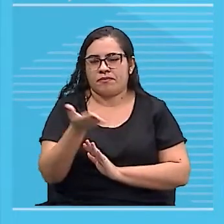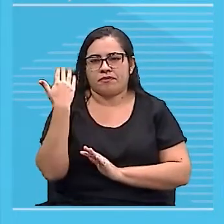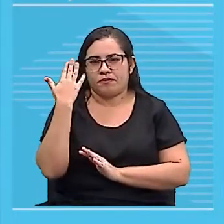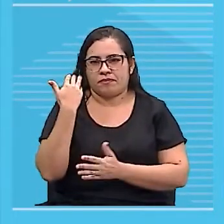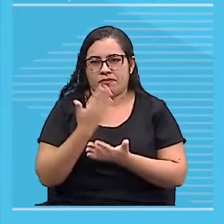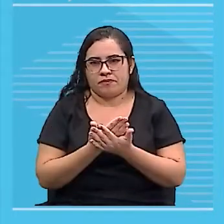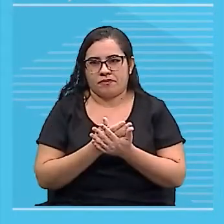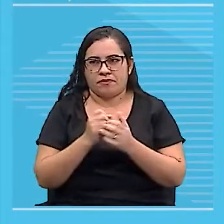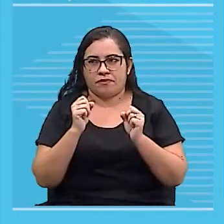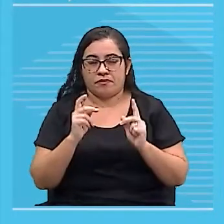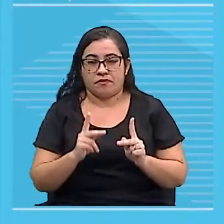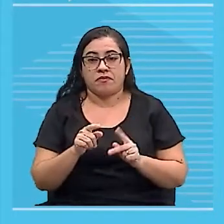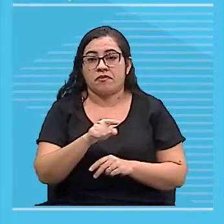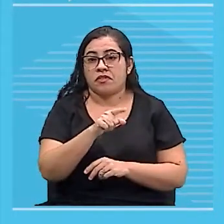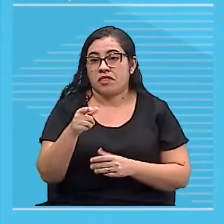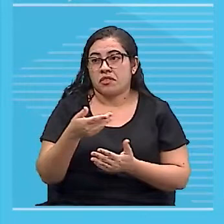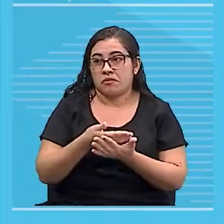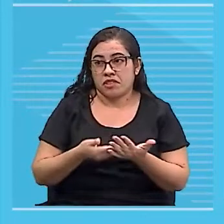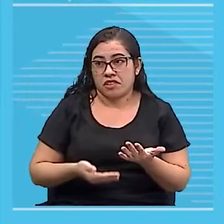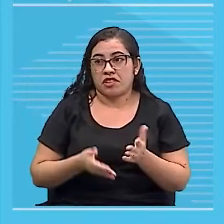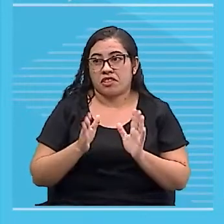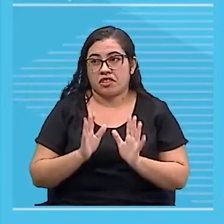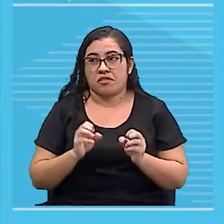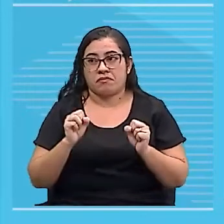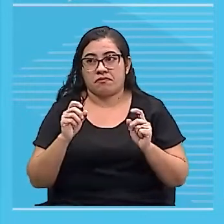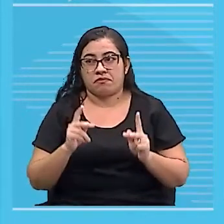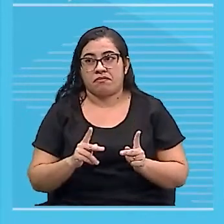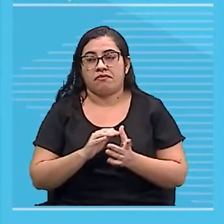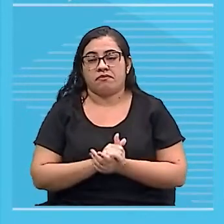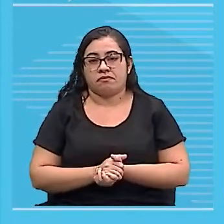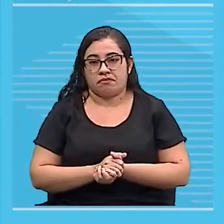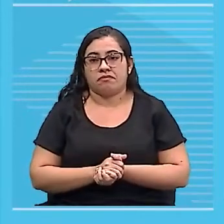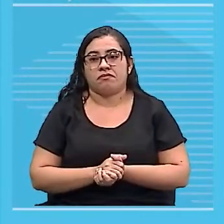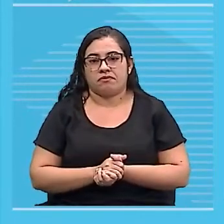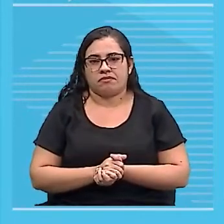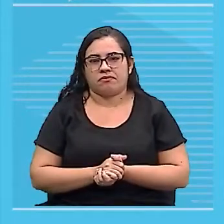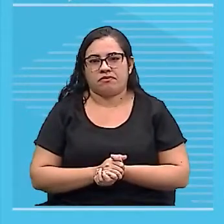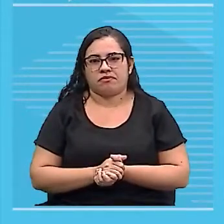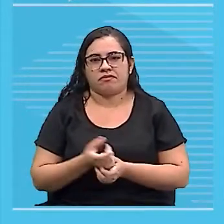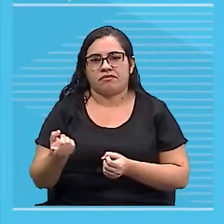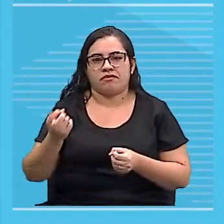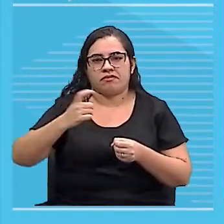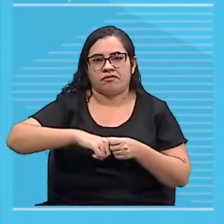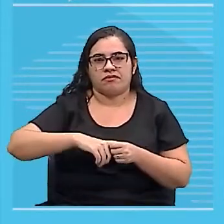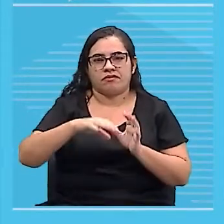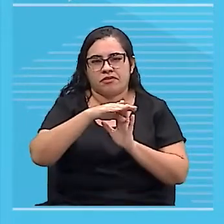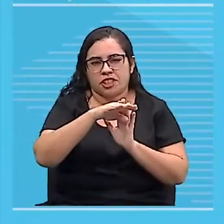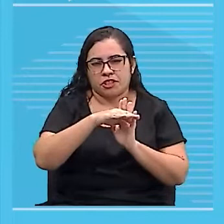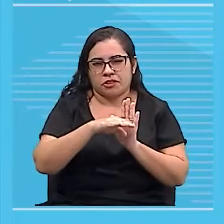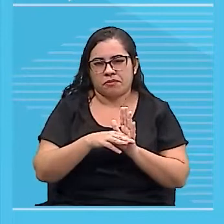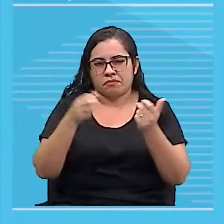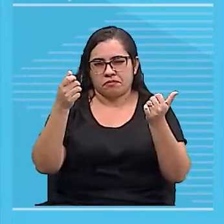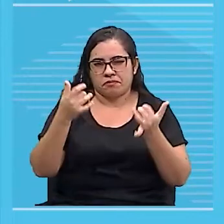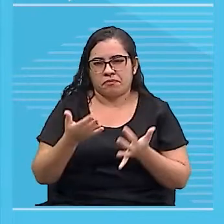passada. Caso você tenha perdido a aula passada, beleza? E aí, Carol, eu vou voltar com a listazinha depois